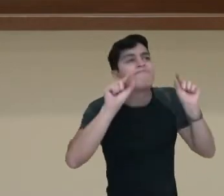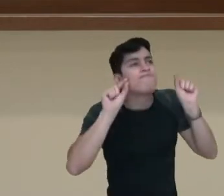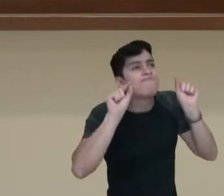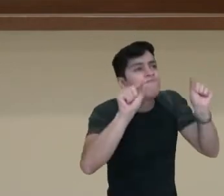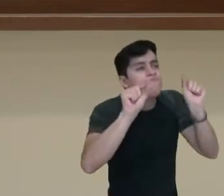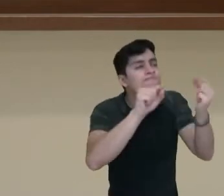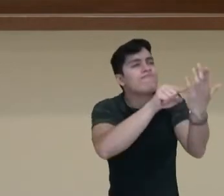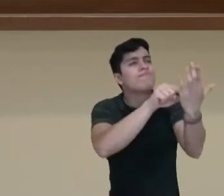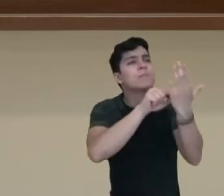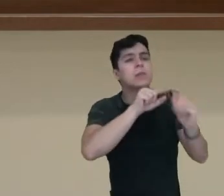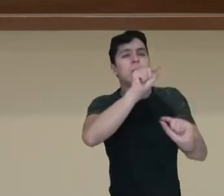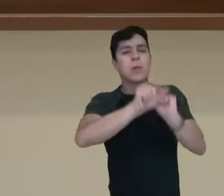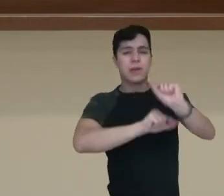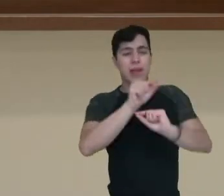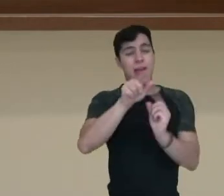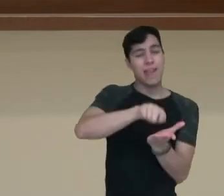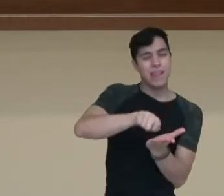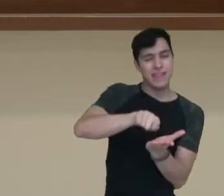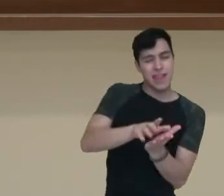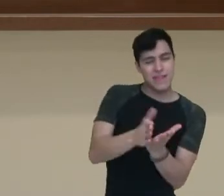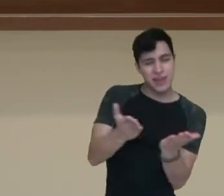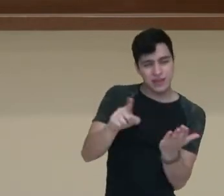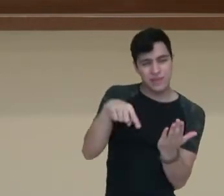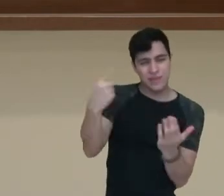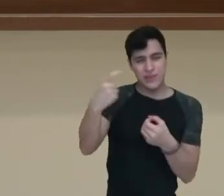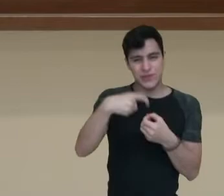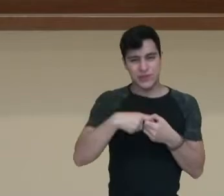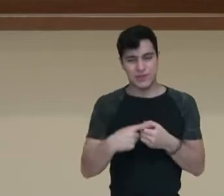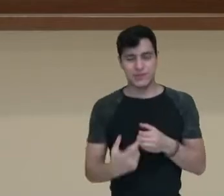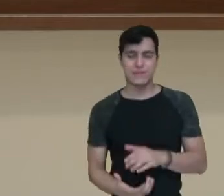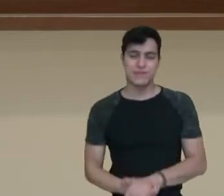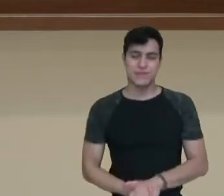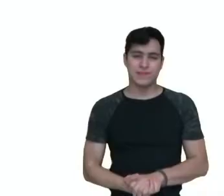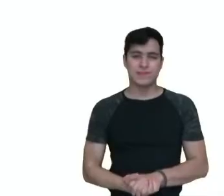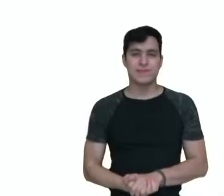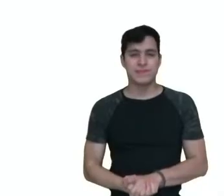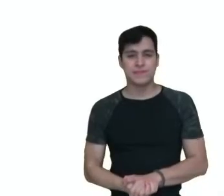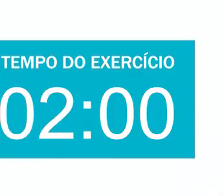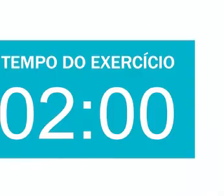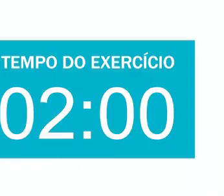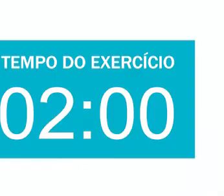foi apresentado. Escreve no teu caderno e eu já retorno.